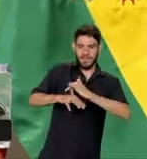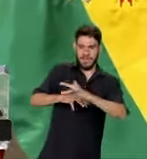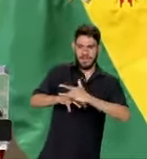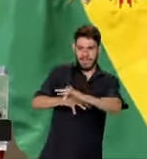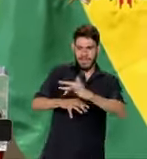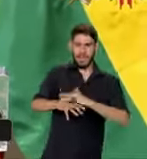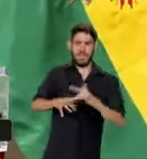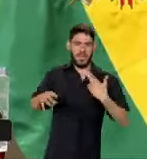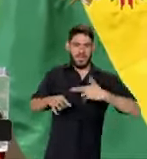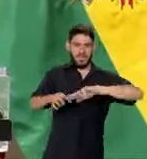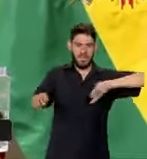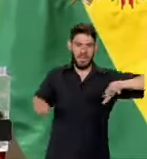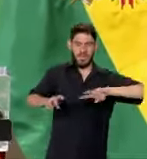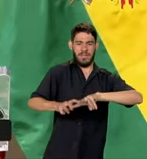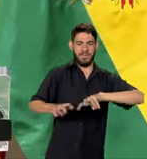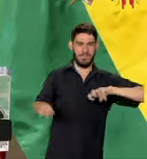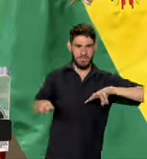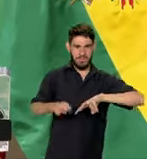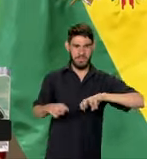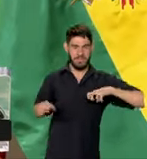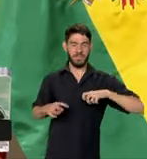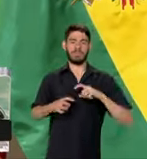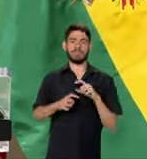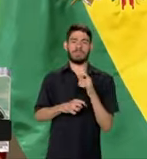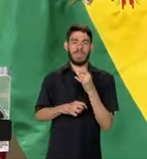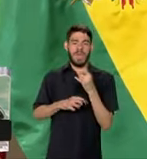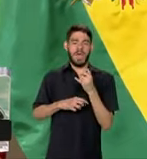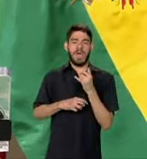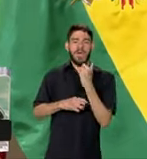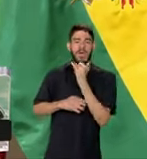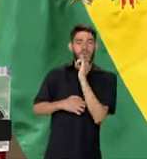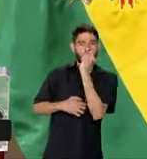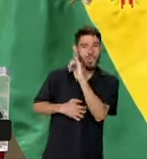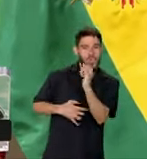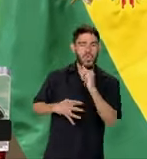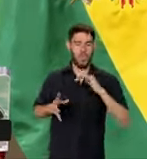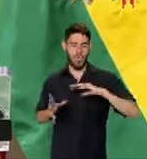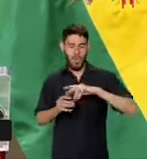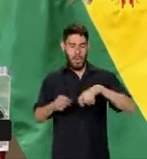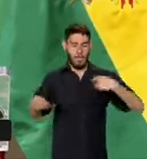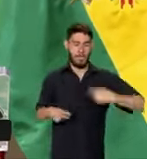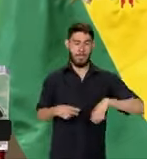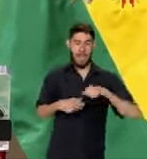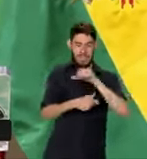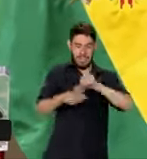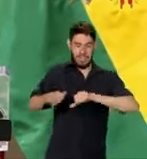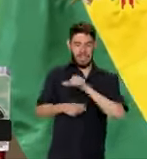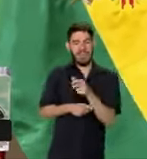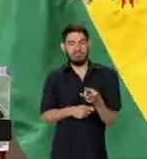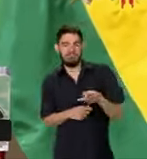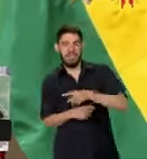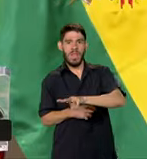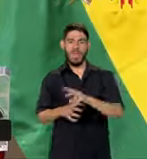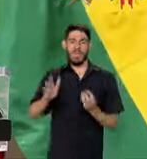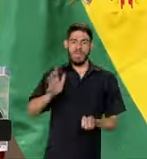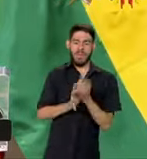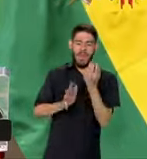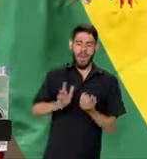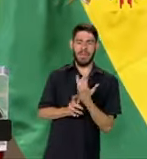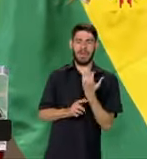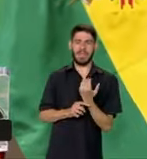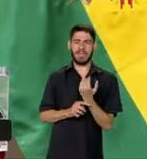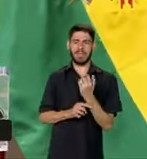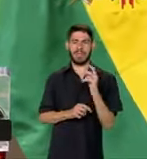energética que o mundo precisa de uma transição, seja na produção de